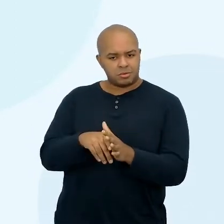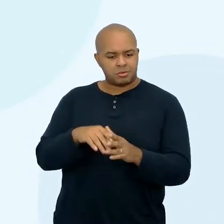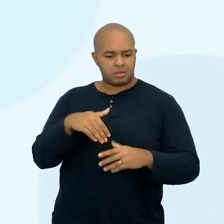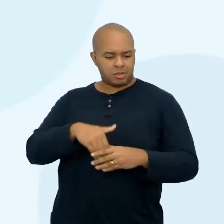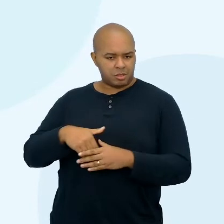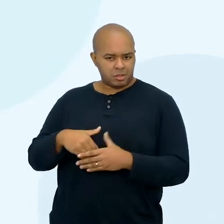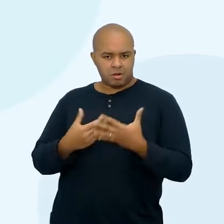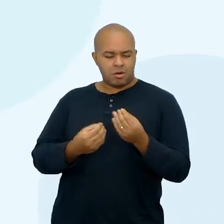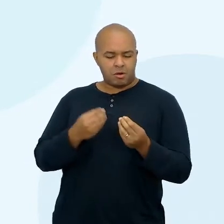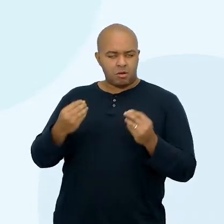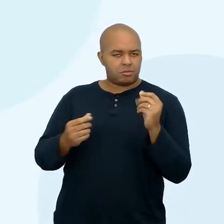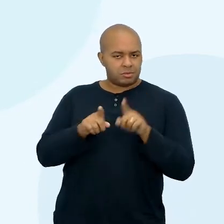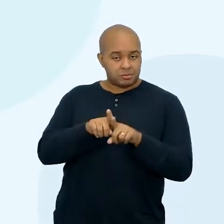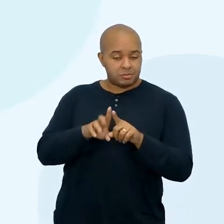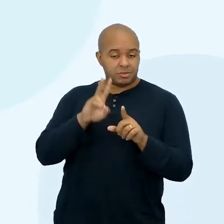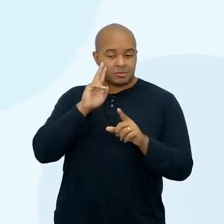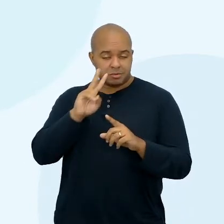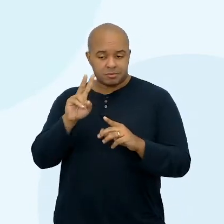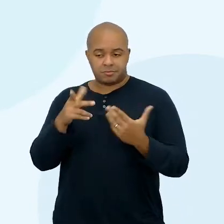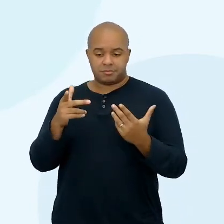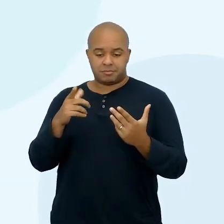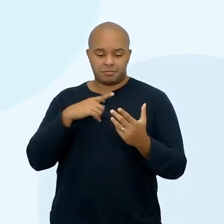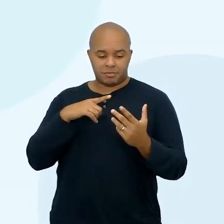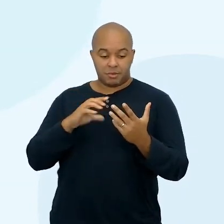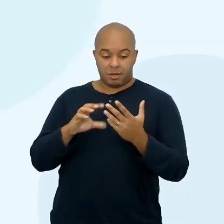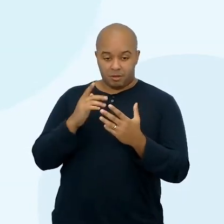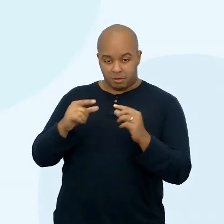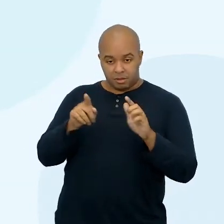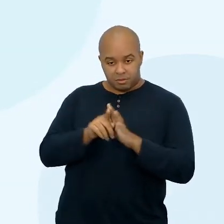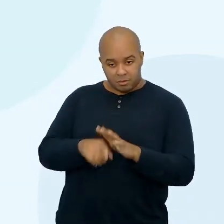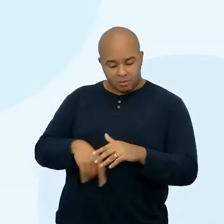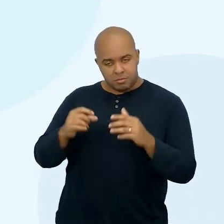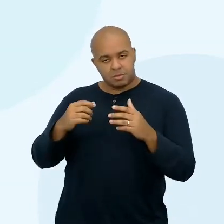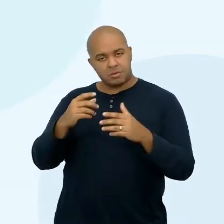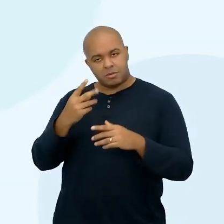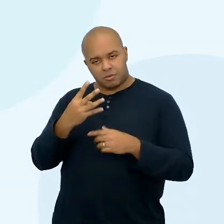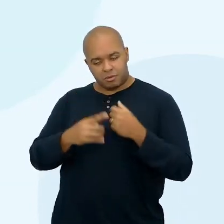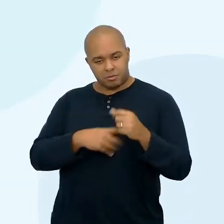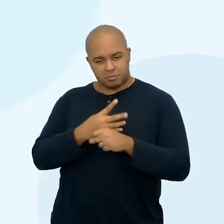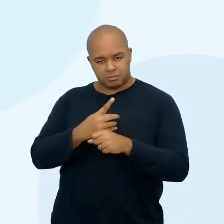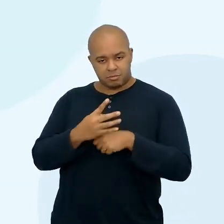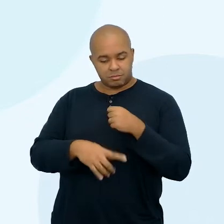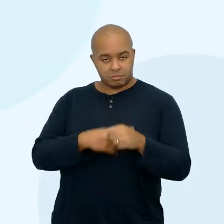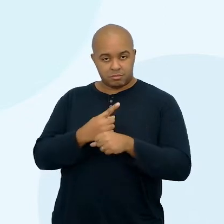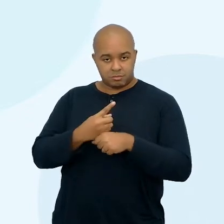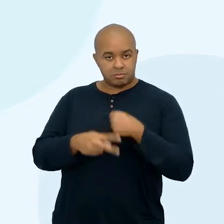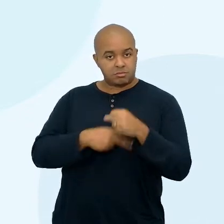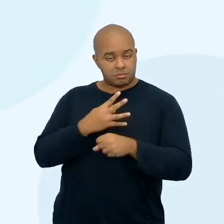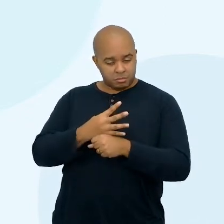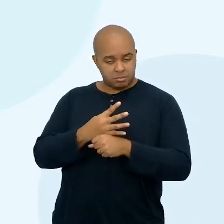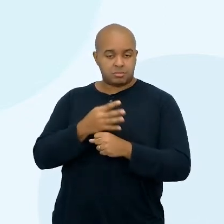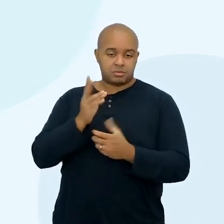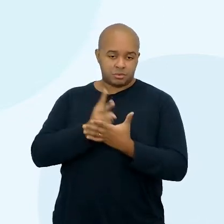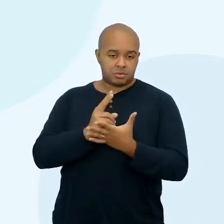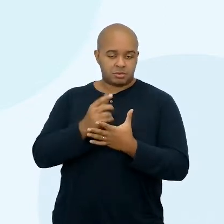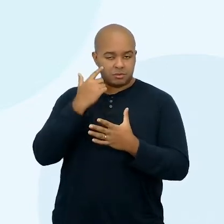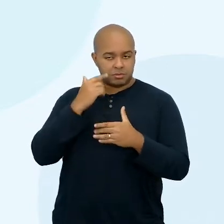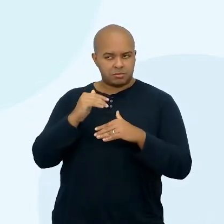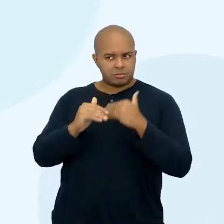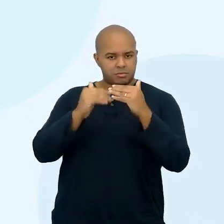cidadania política democrática você conhece? E eu já antecipei essa